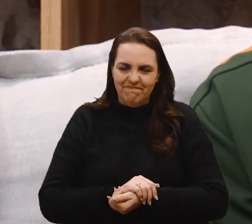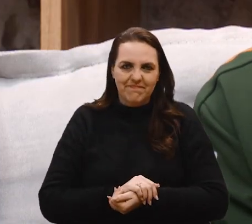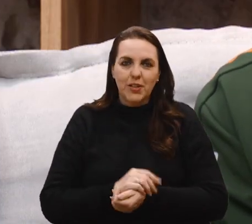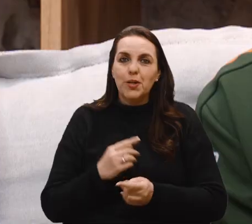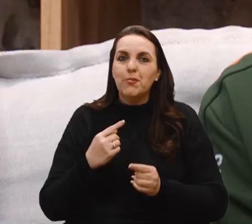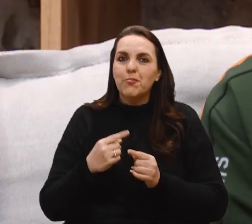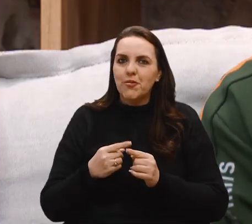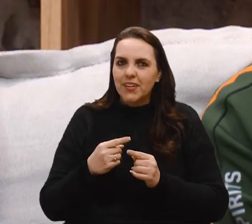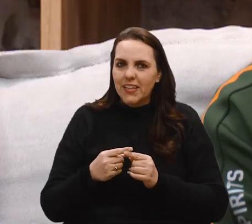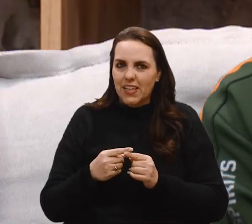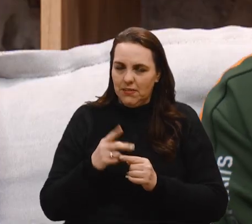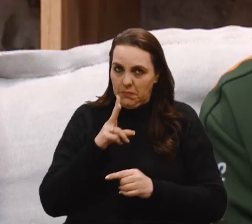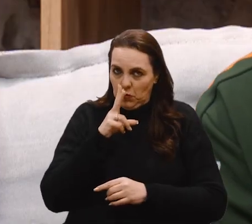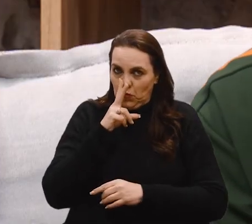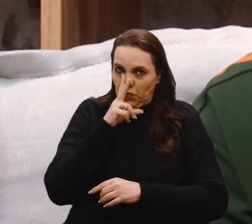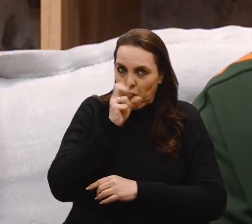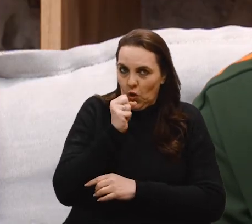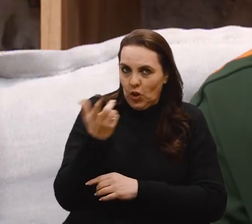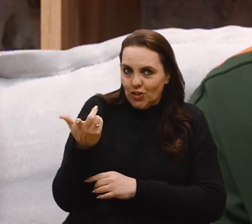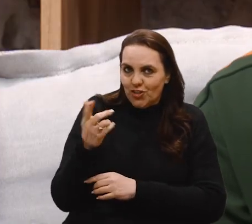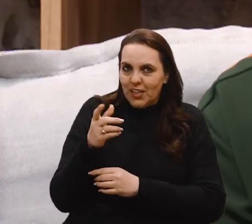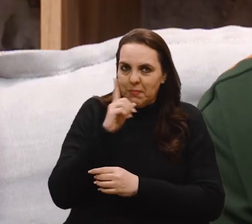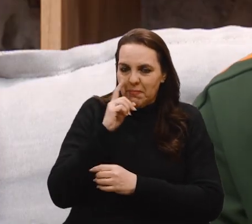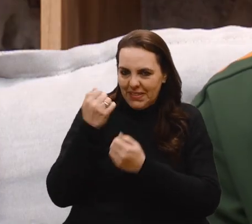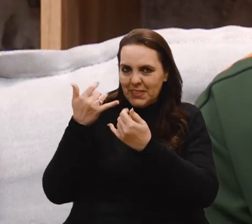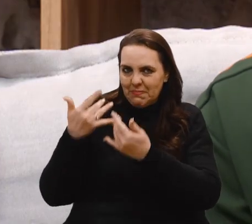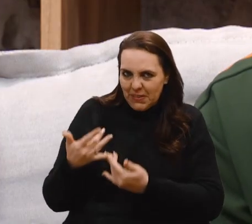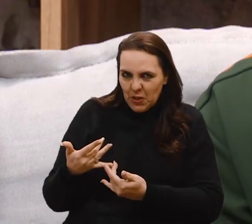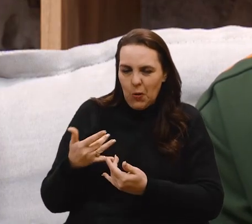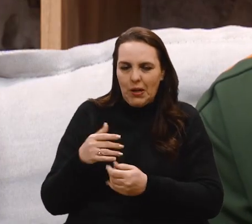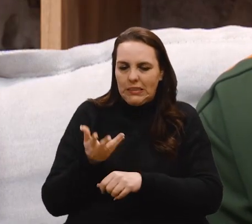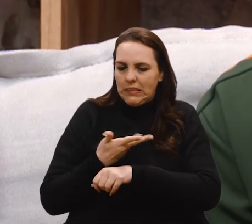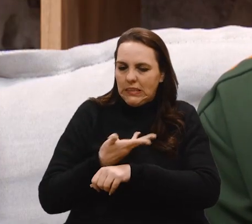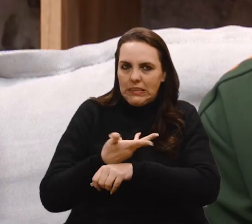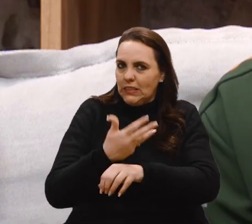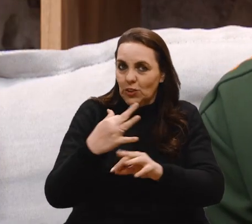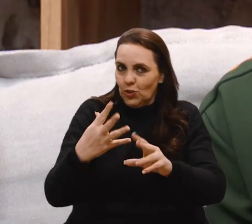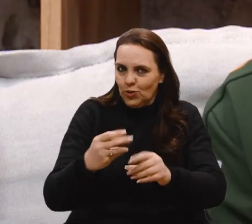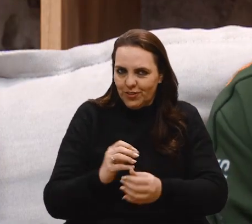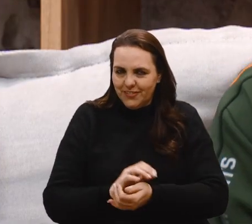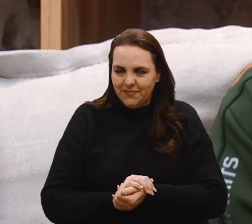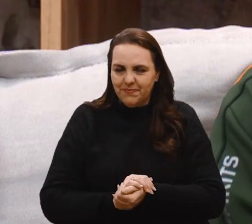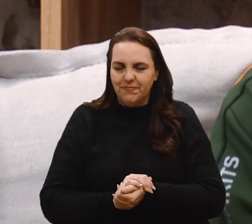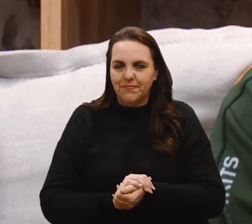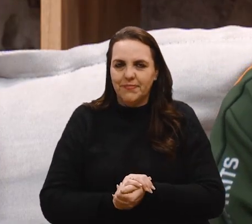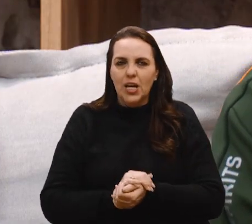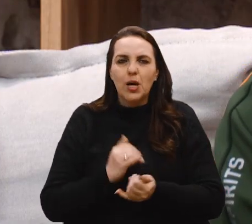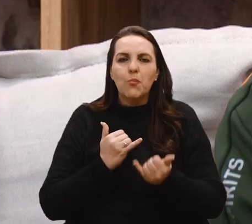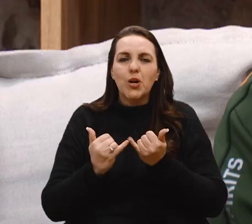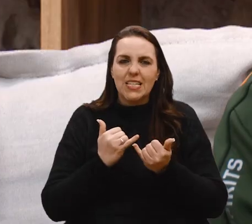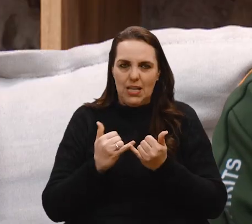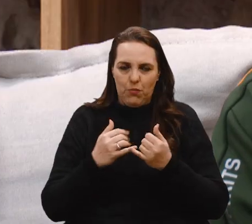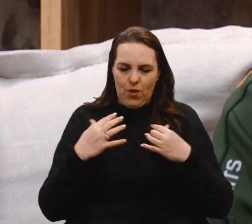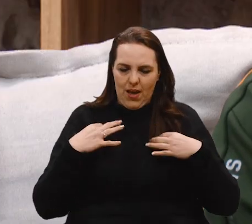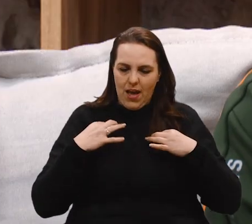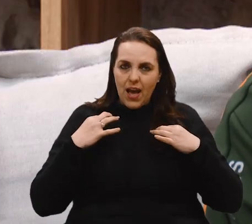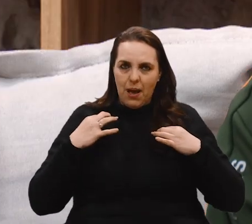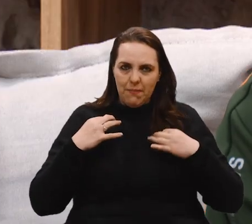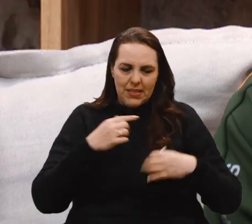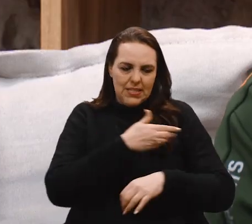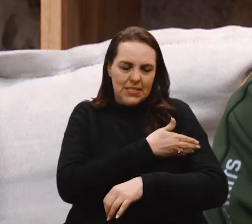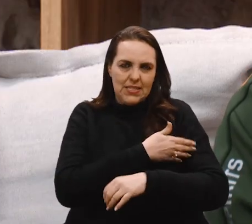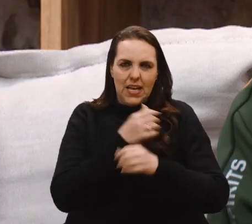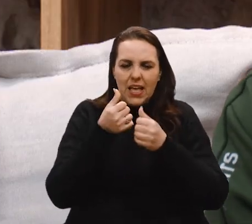conta da intensidade, como minha mãe já falou, né? Por exemplo, uma etiqueta, uma camisa